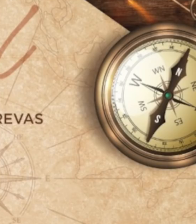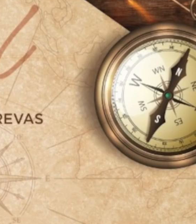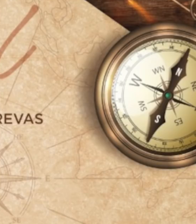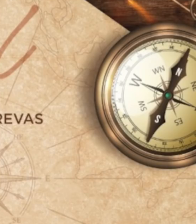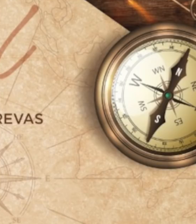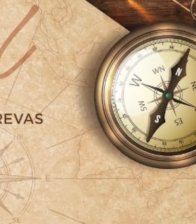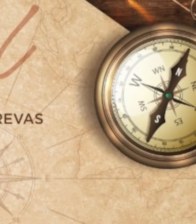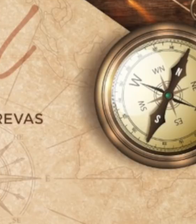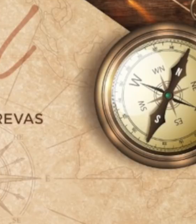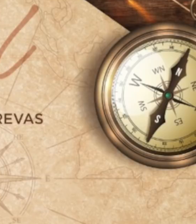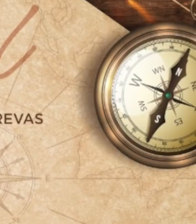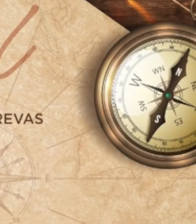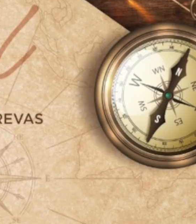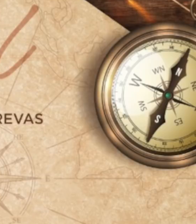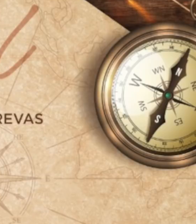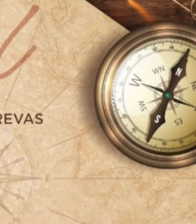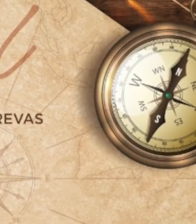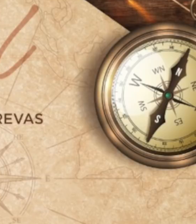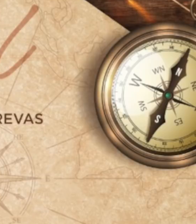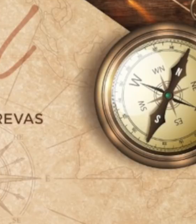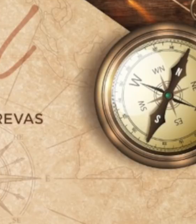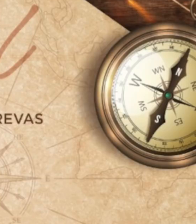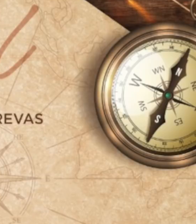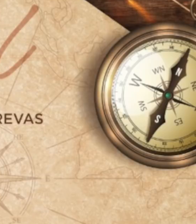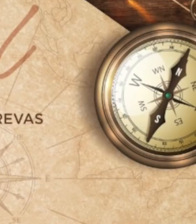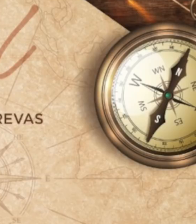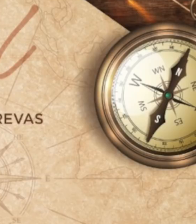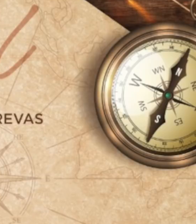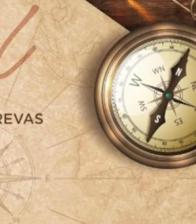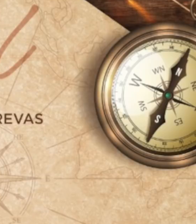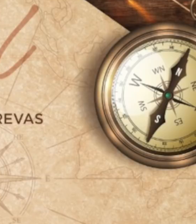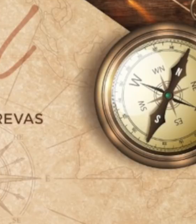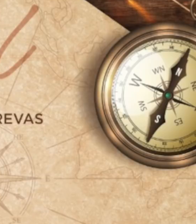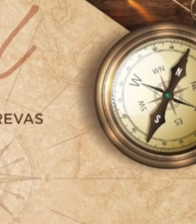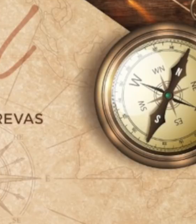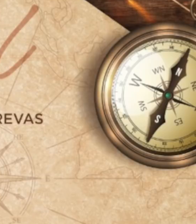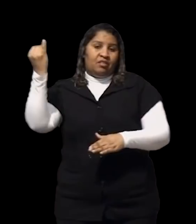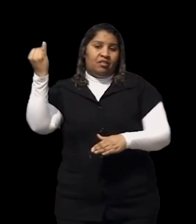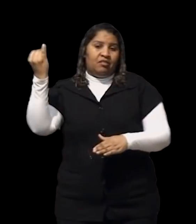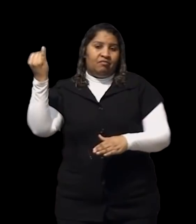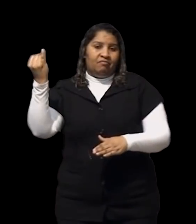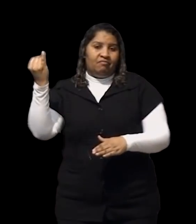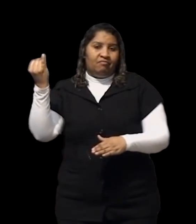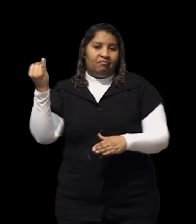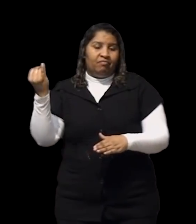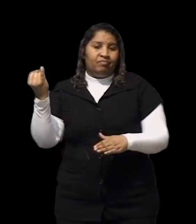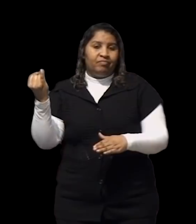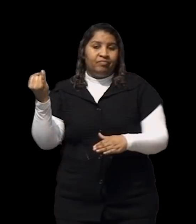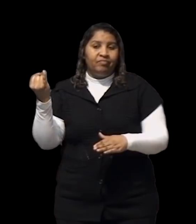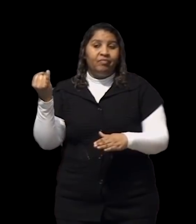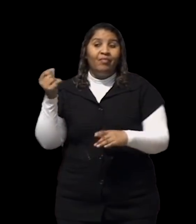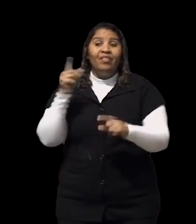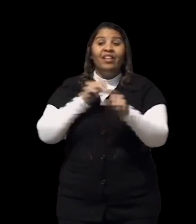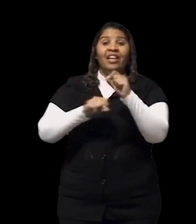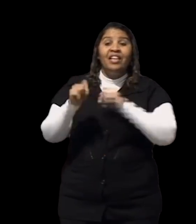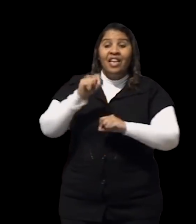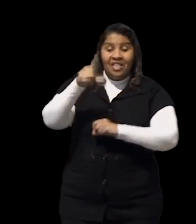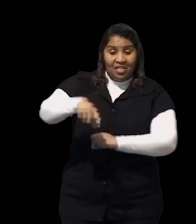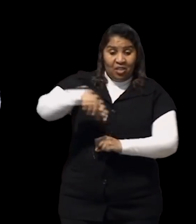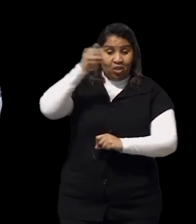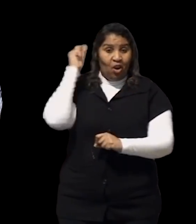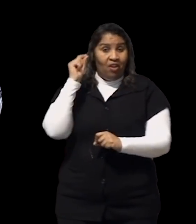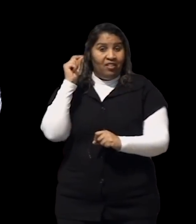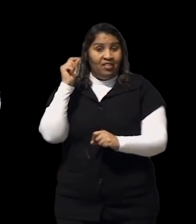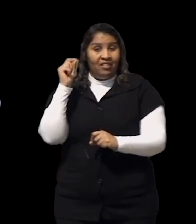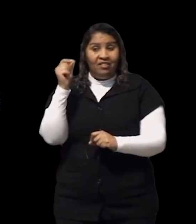astronauta ou você jogador de futebol Então quem vai definir o destino dele são os outros